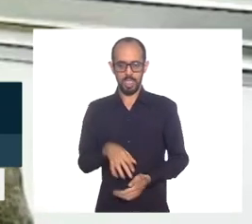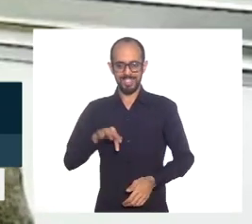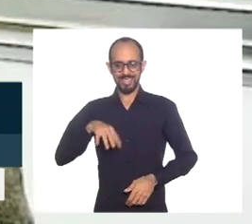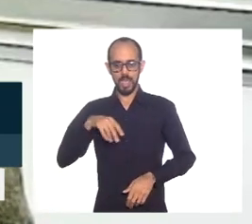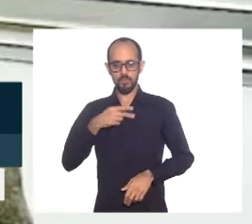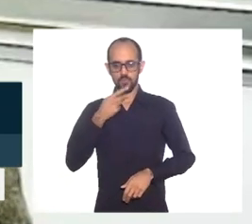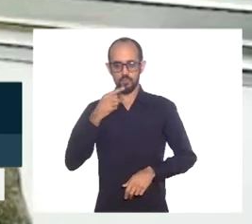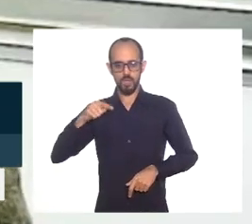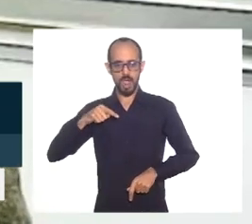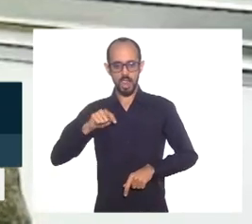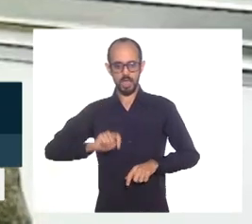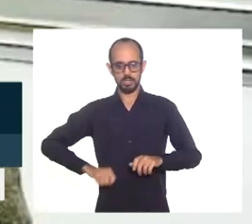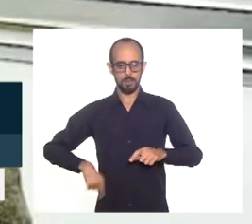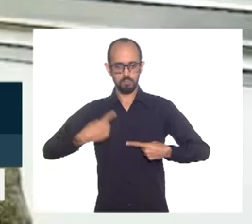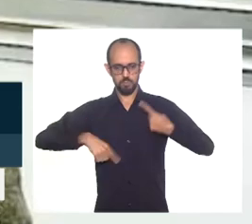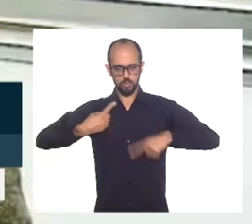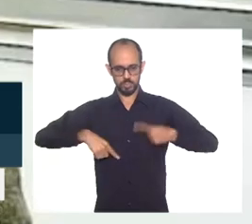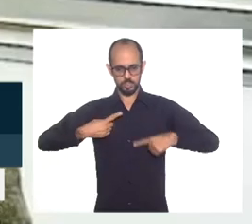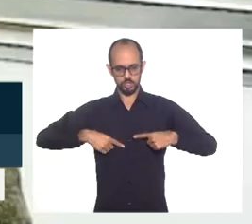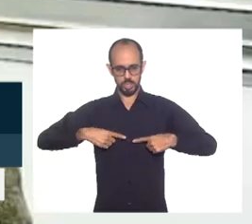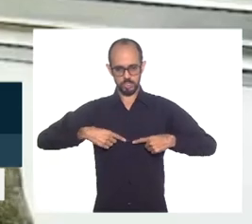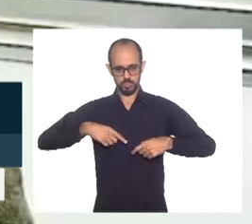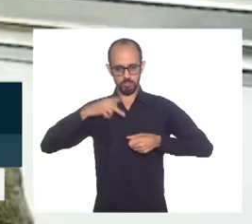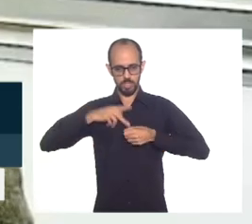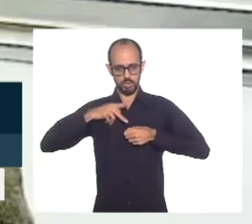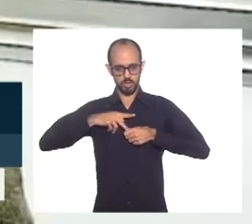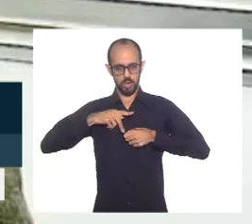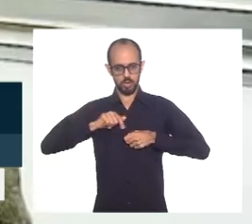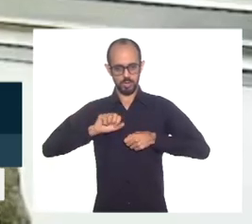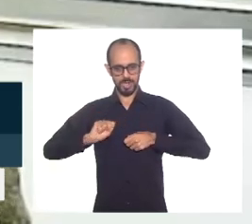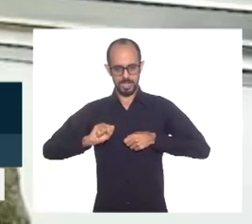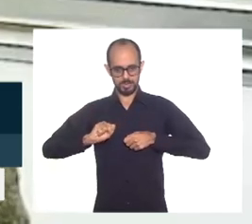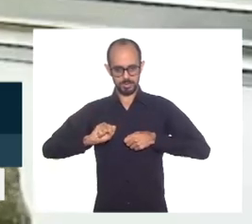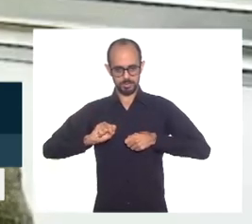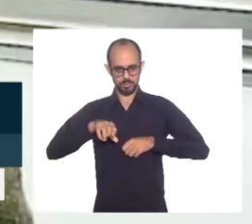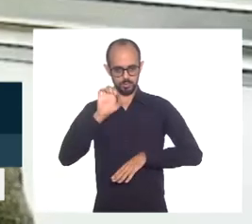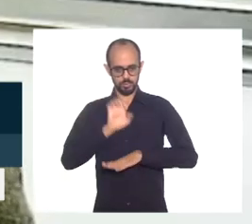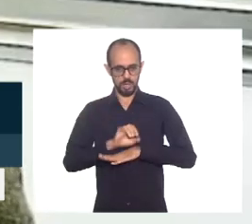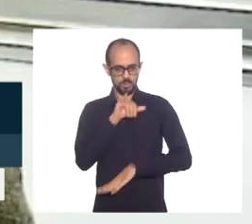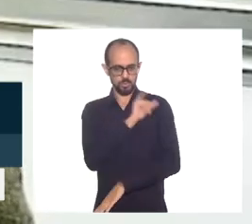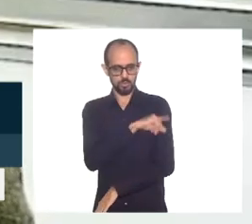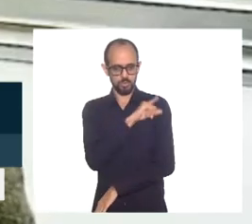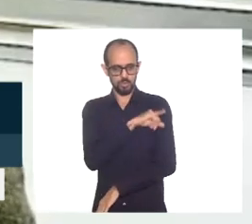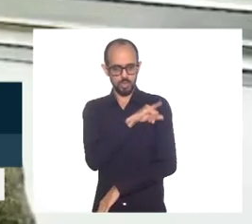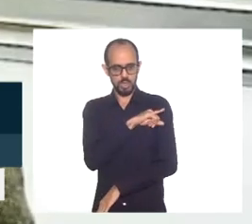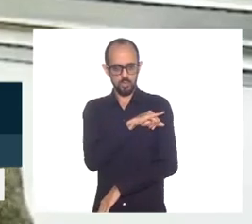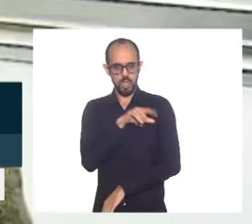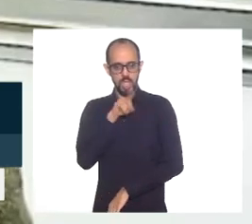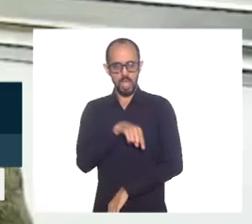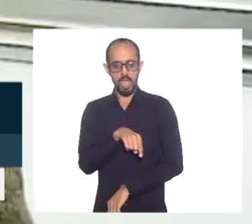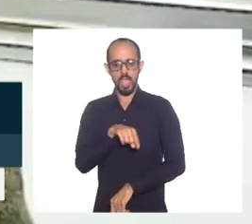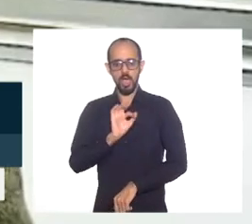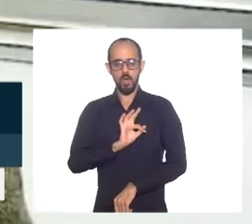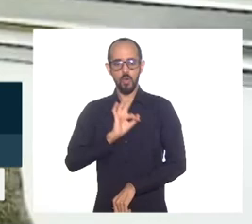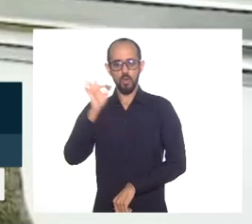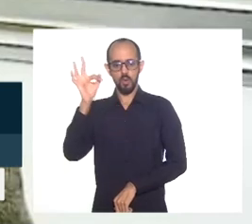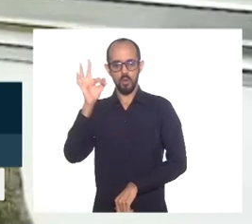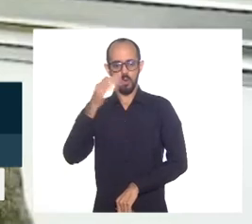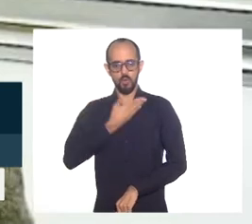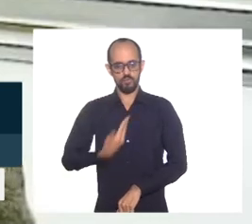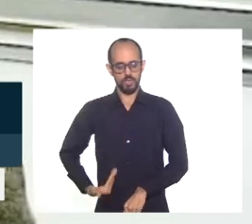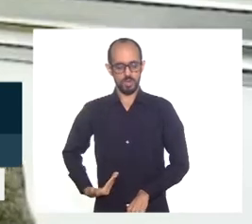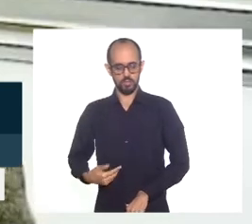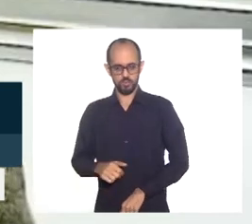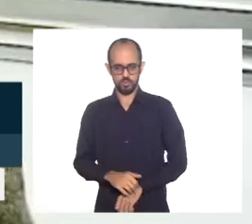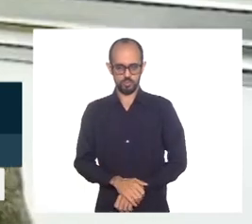a política de petróleo e gás no estado do Rio de Janeiro é a União.